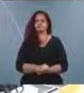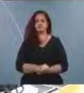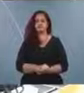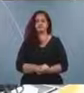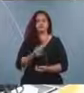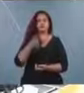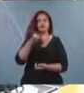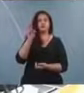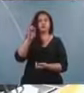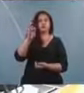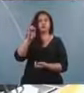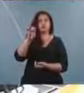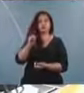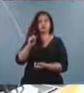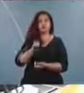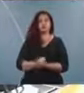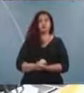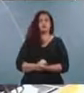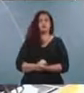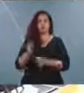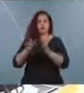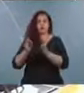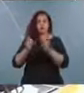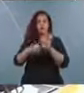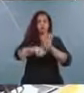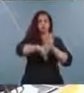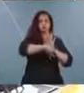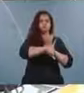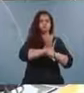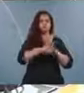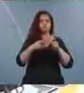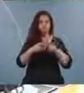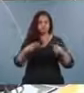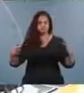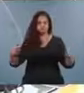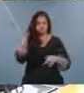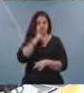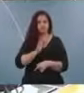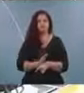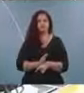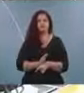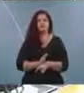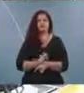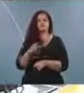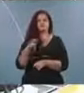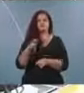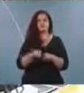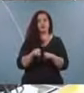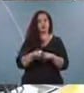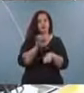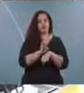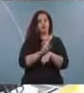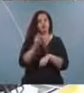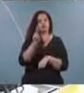refere à suposta atuação de organização criminosa em todo o território nacional e também aqui no estado